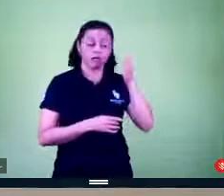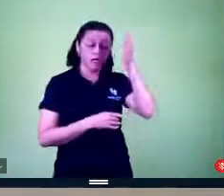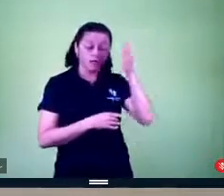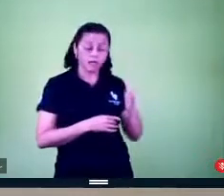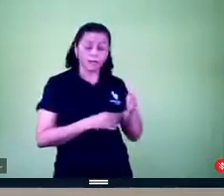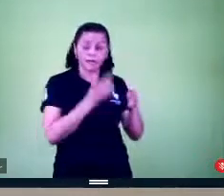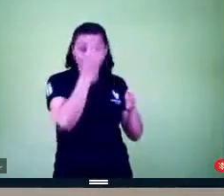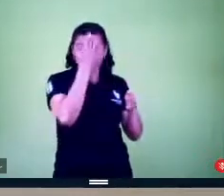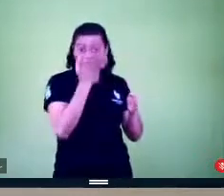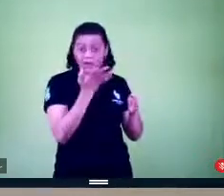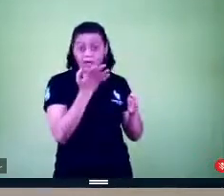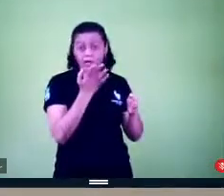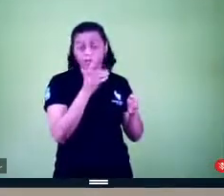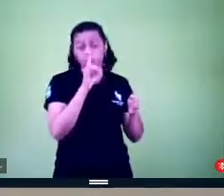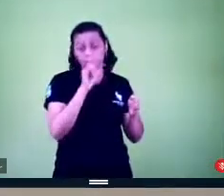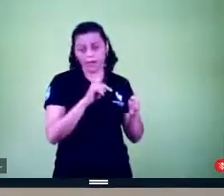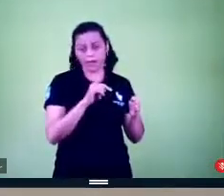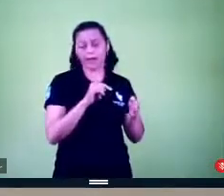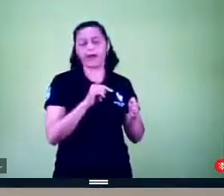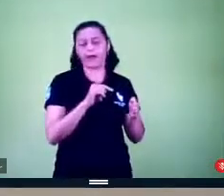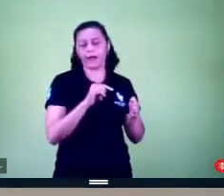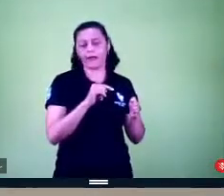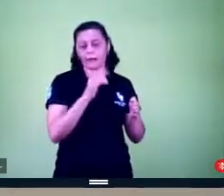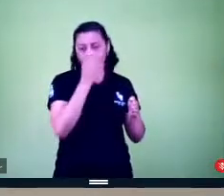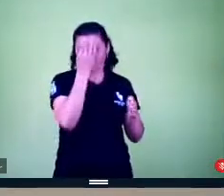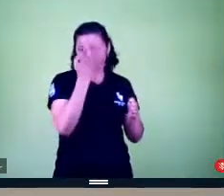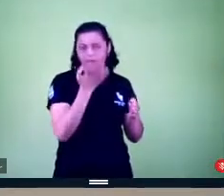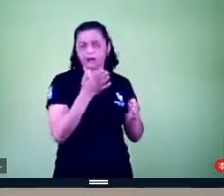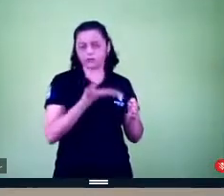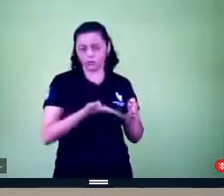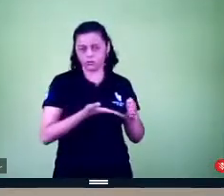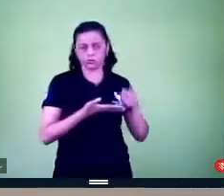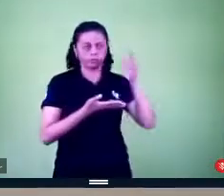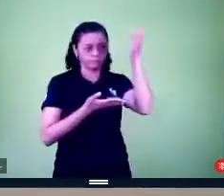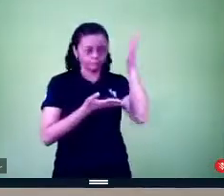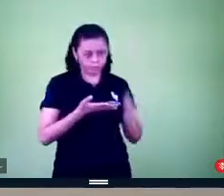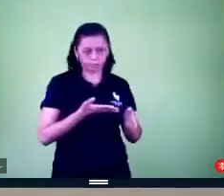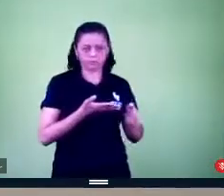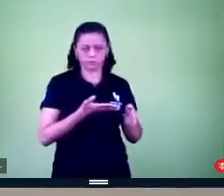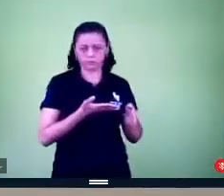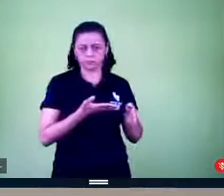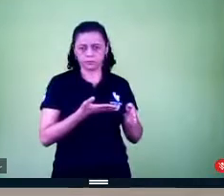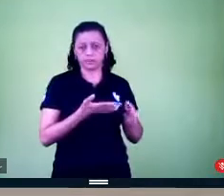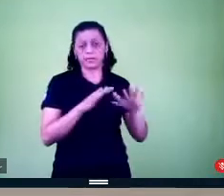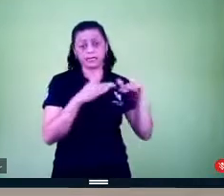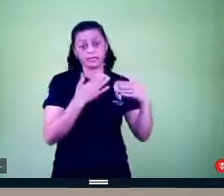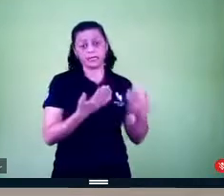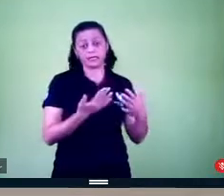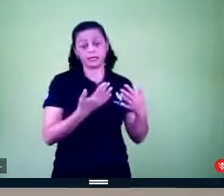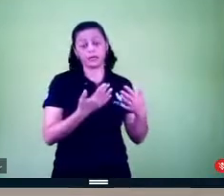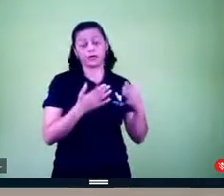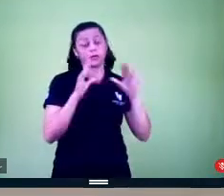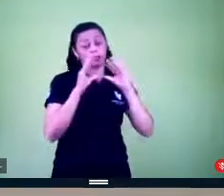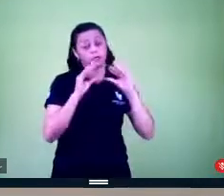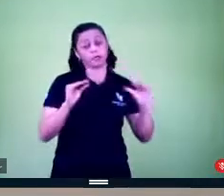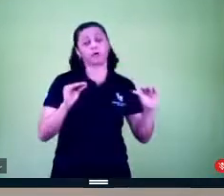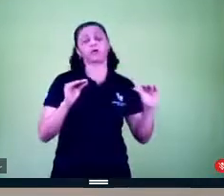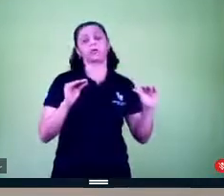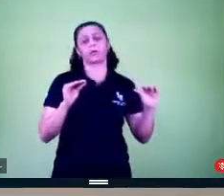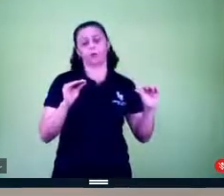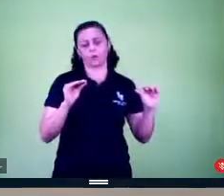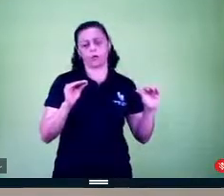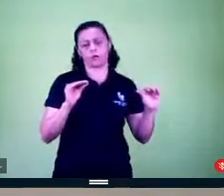dificultoso, é mais fácil descer por aqui, né? Se torna mais tranquilo, é menos sofrido, né? É menos resistivo,